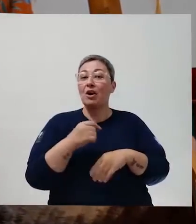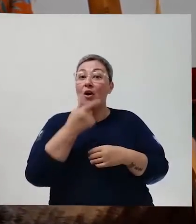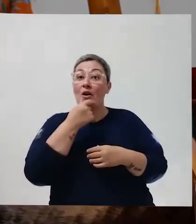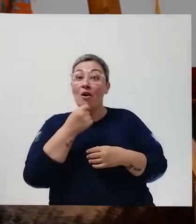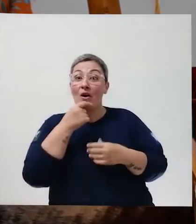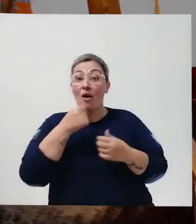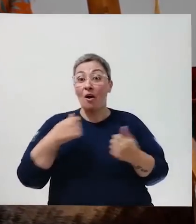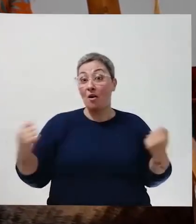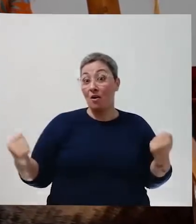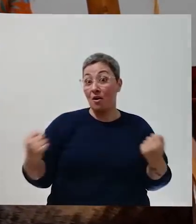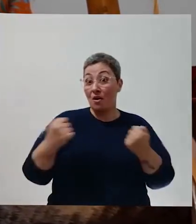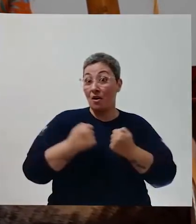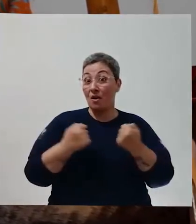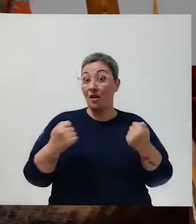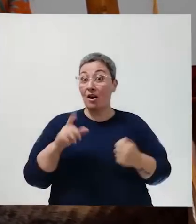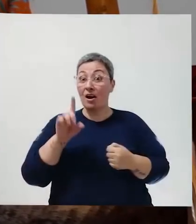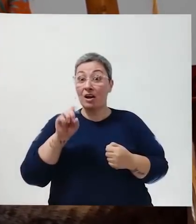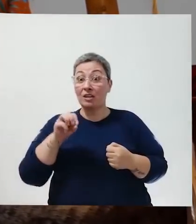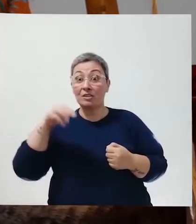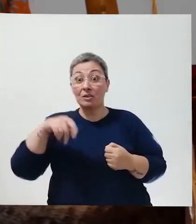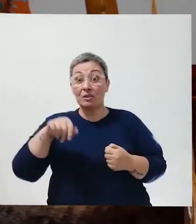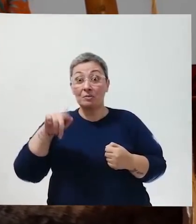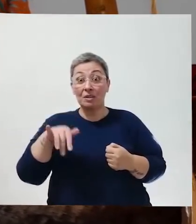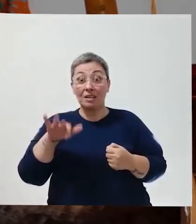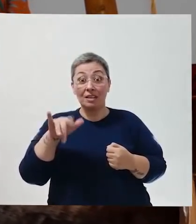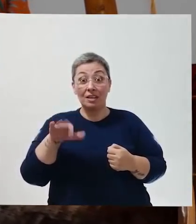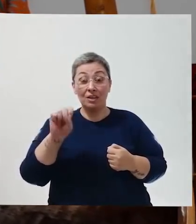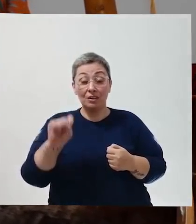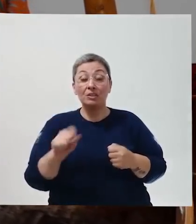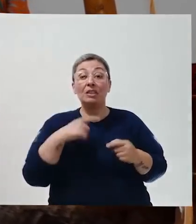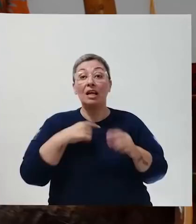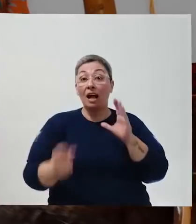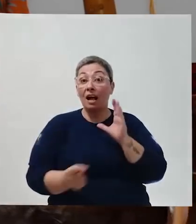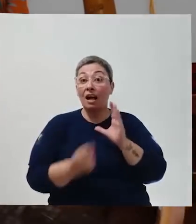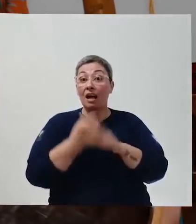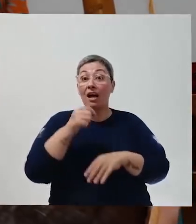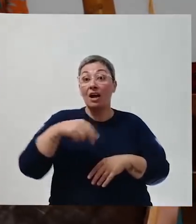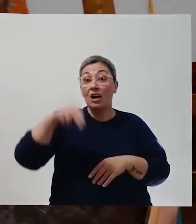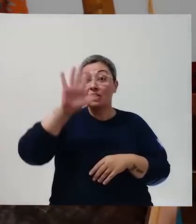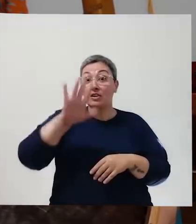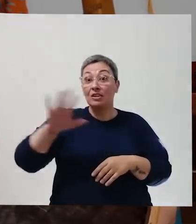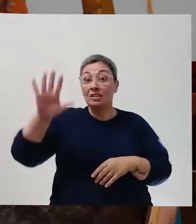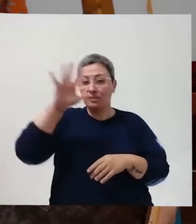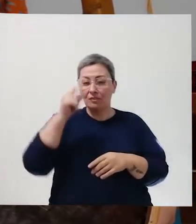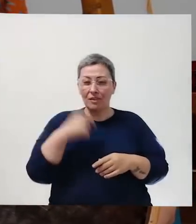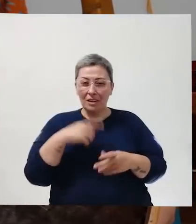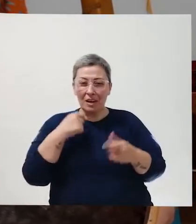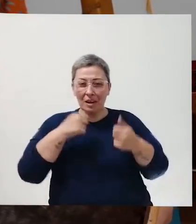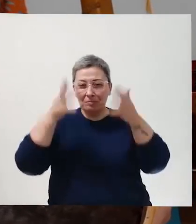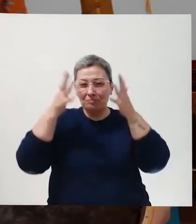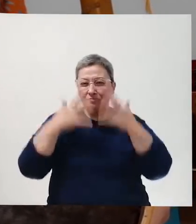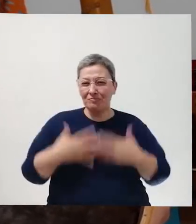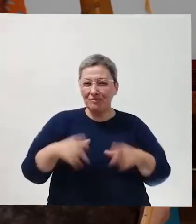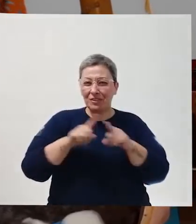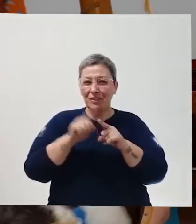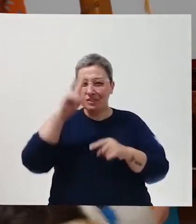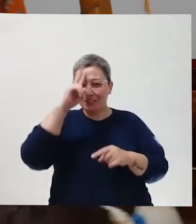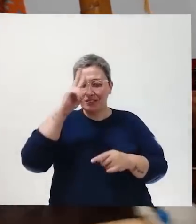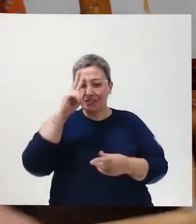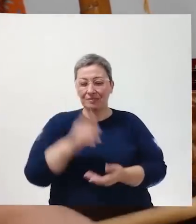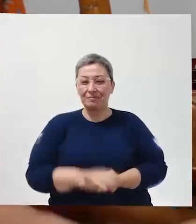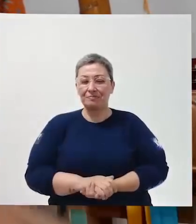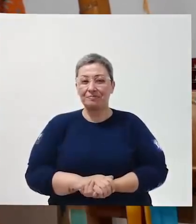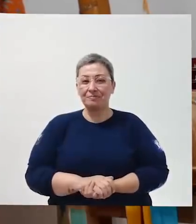canção tão gostosa, uma canção nordestina. Simbora ouvir o conto, minha gente!